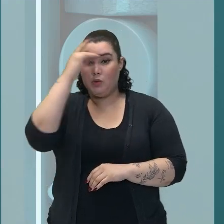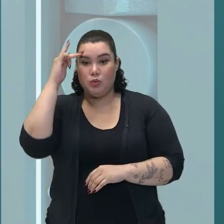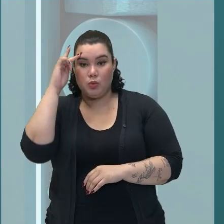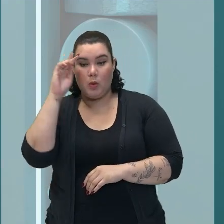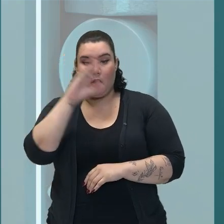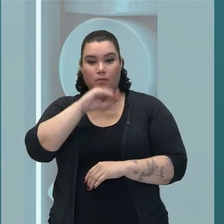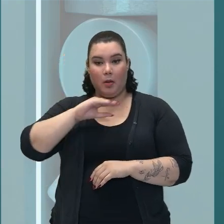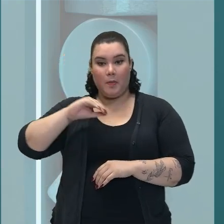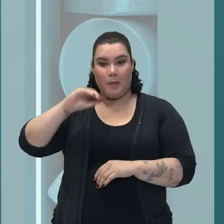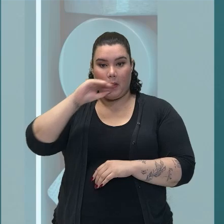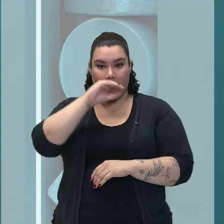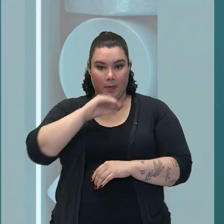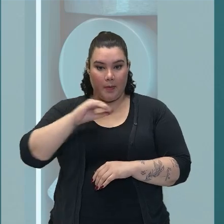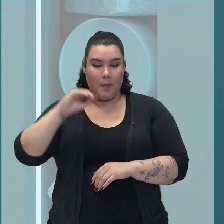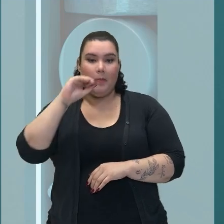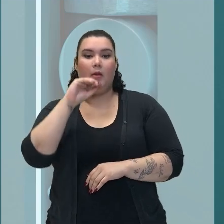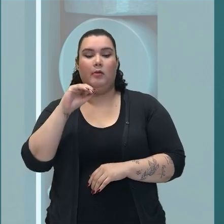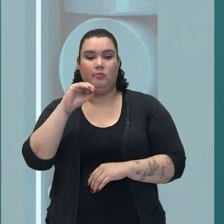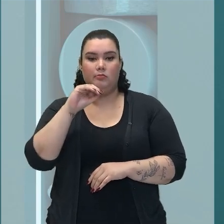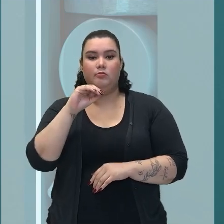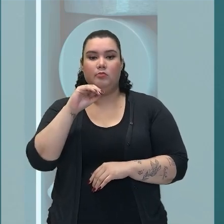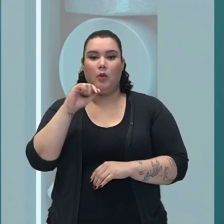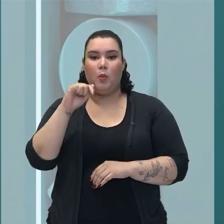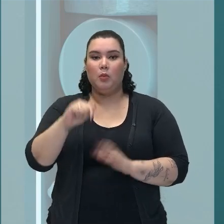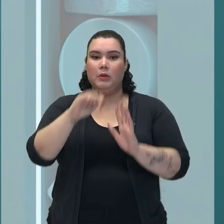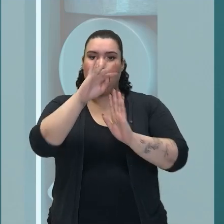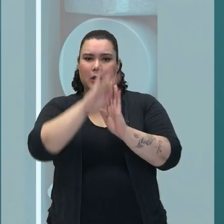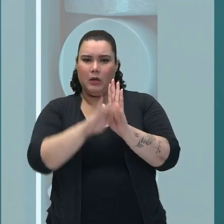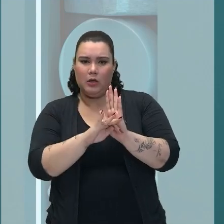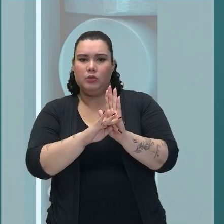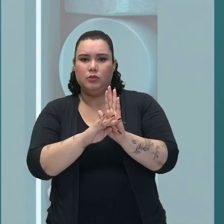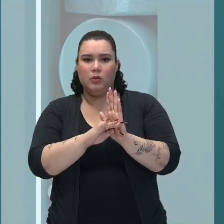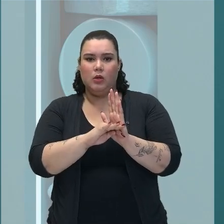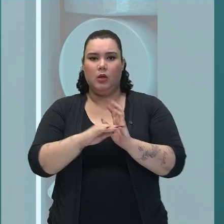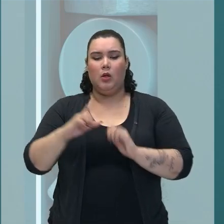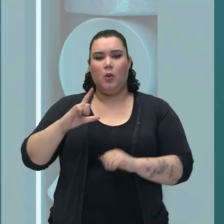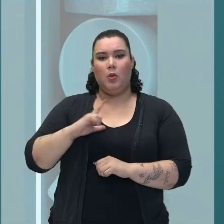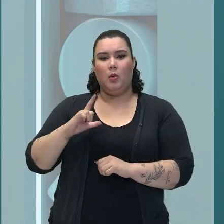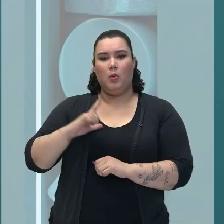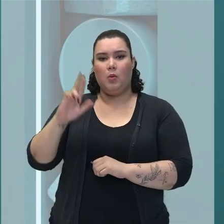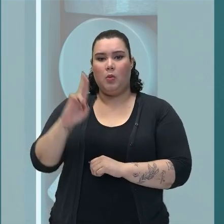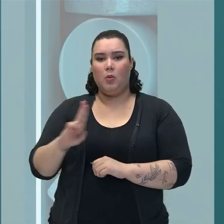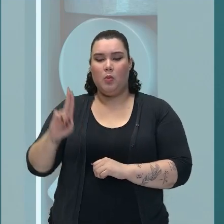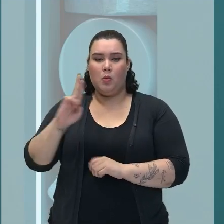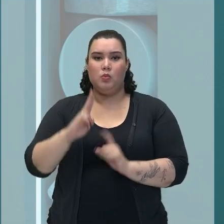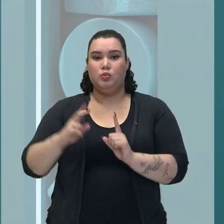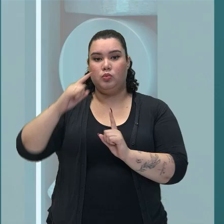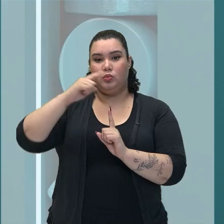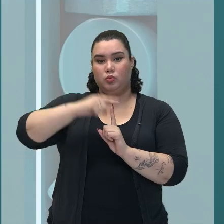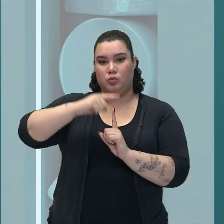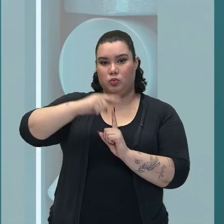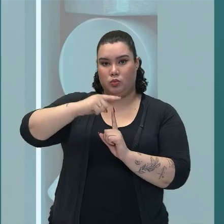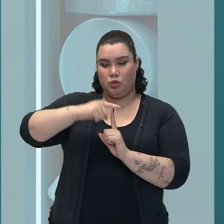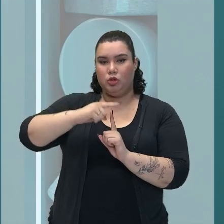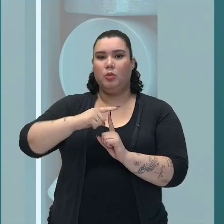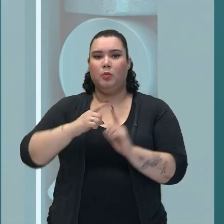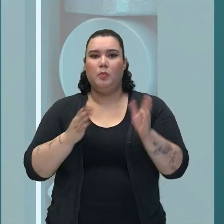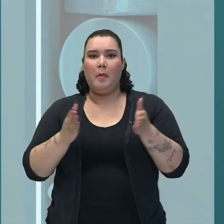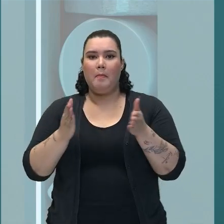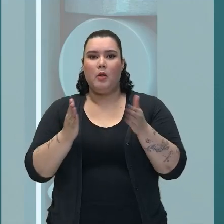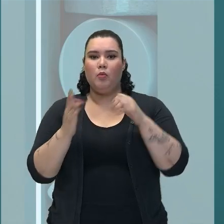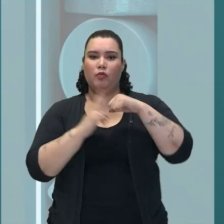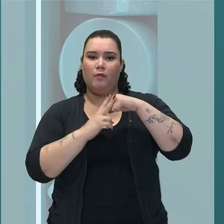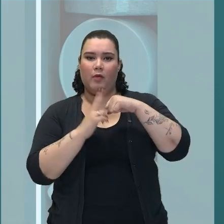narra, né, na voz feminina, ela faz uso do pretérito imperfeito da indicativo.